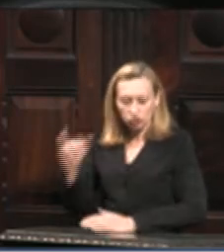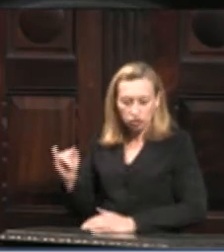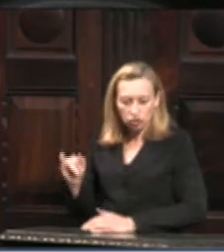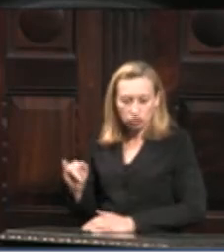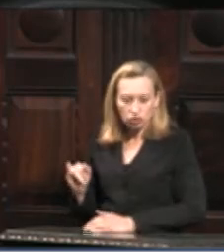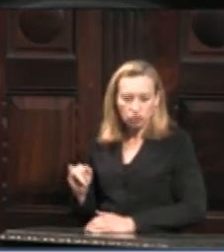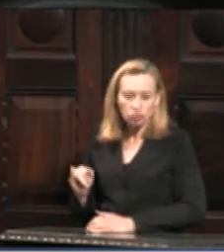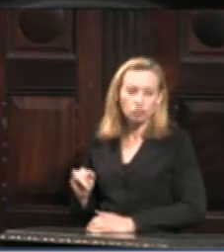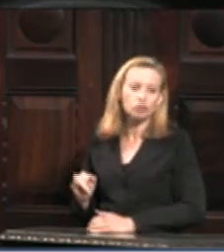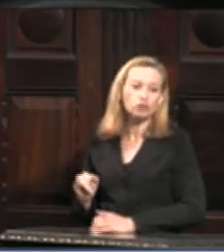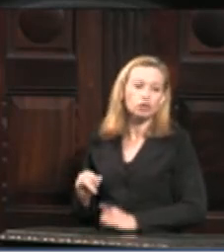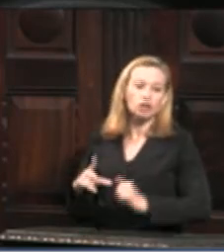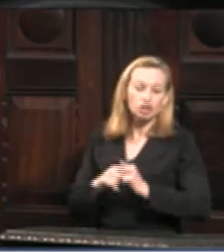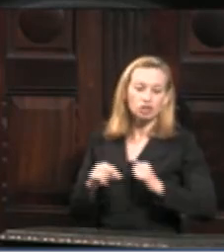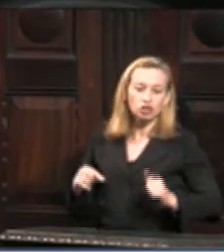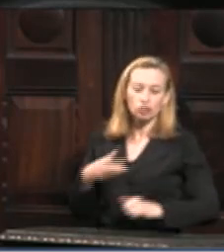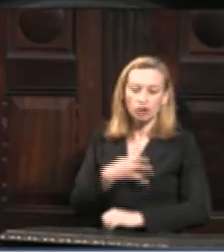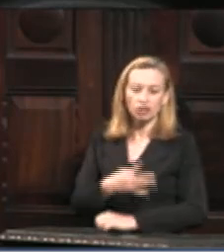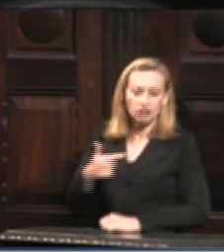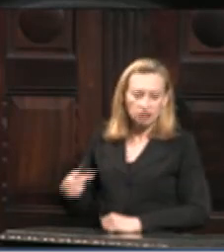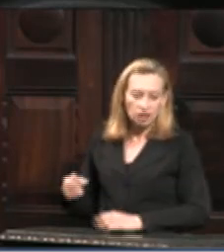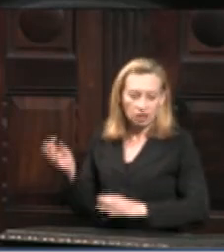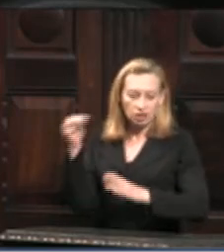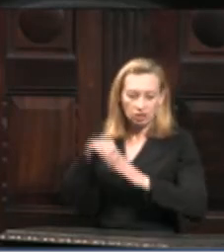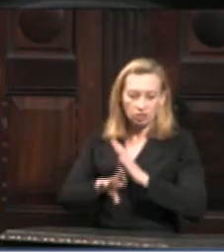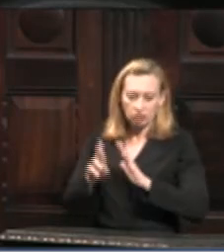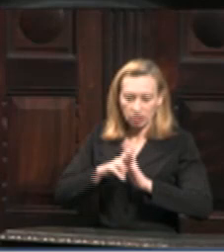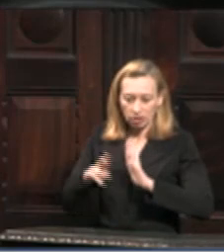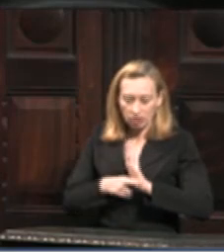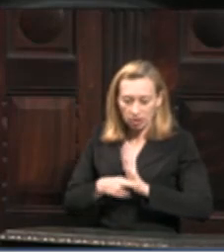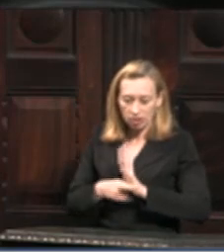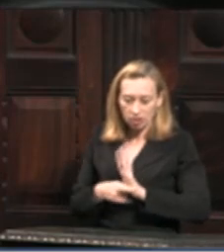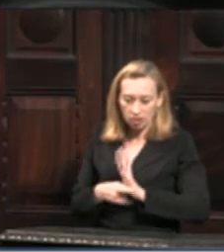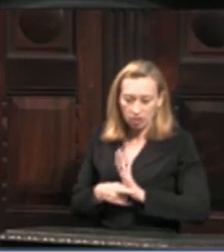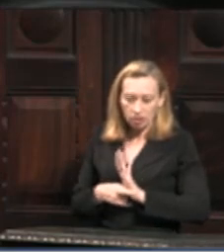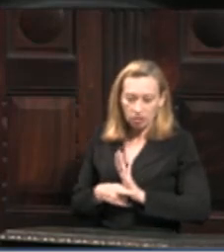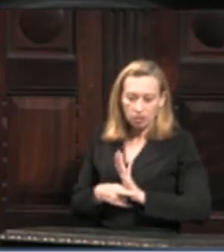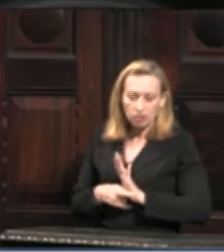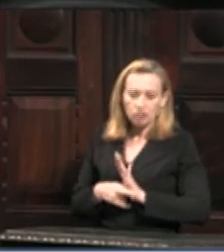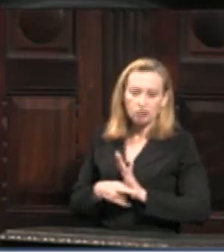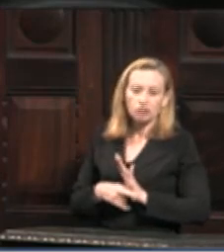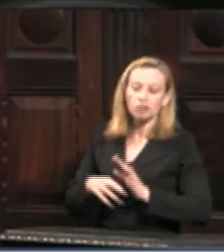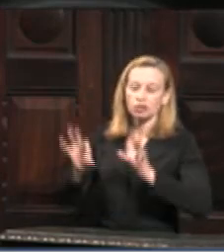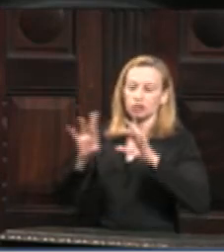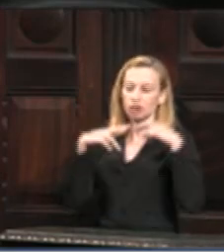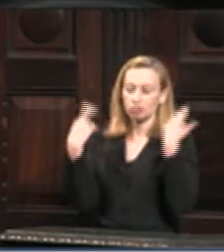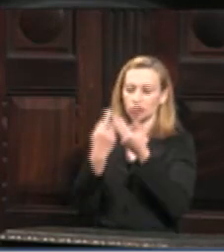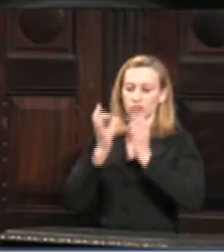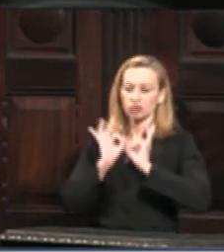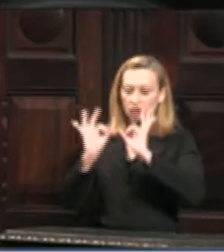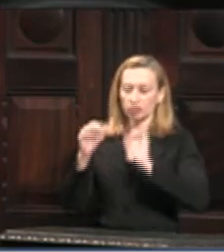o inciso 1º do artigo 47 do Regimento Interno. Em tramitação ordinária, em primeira